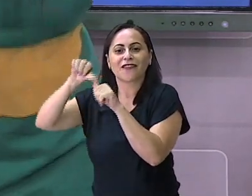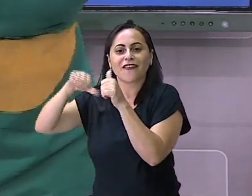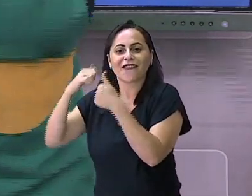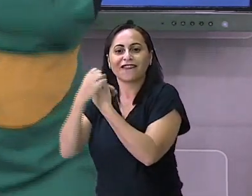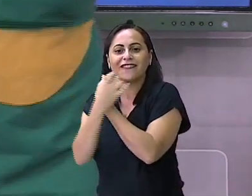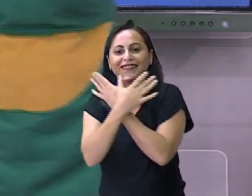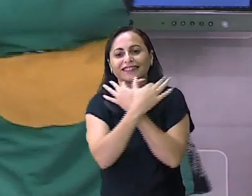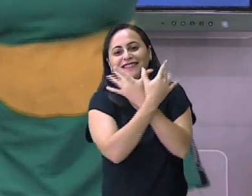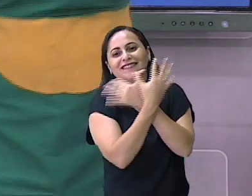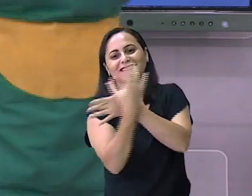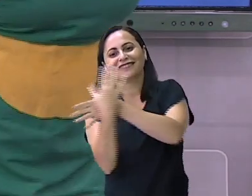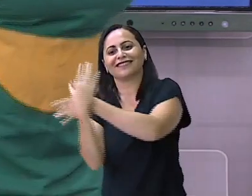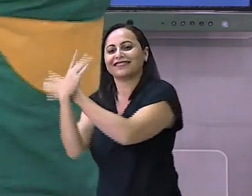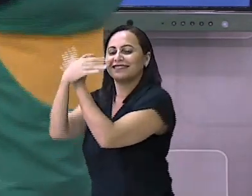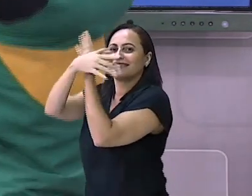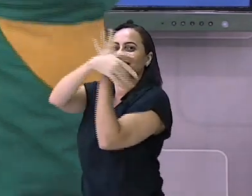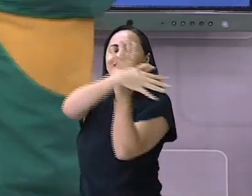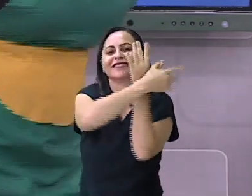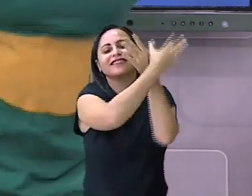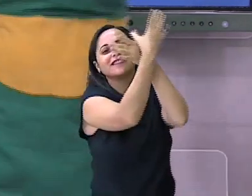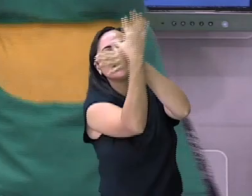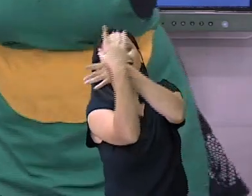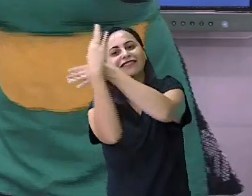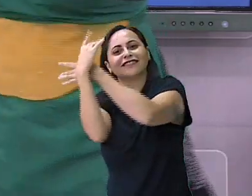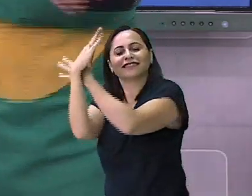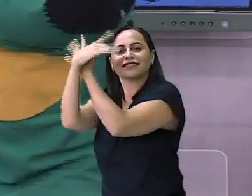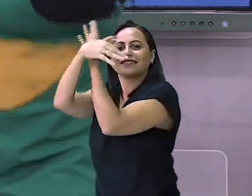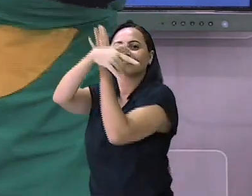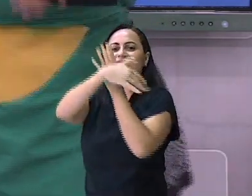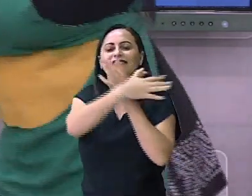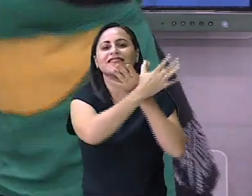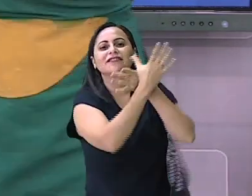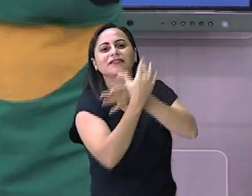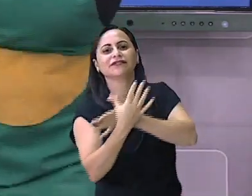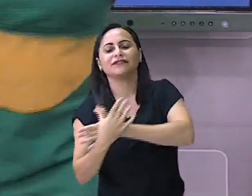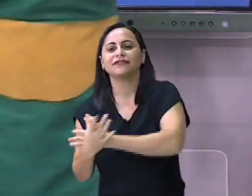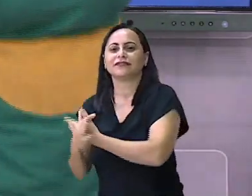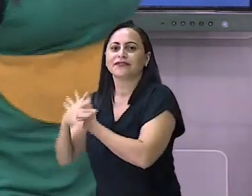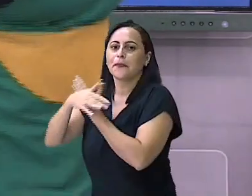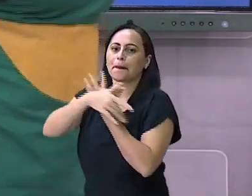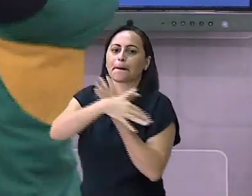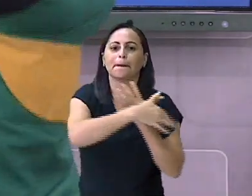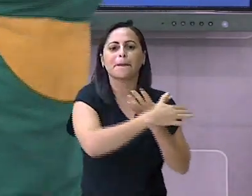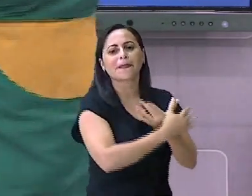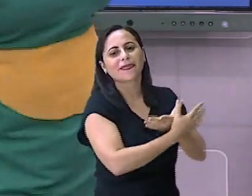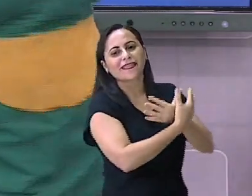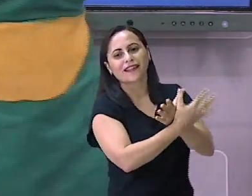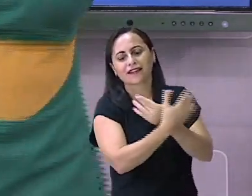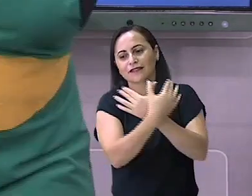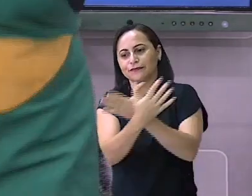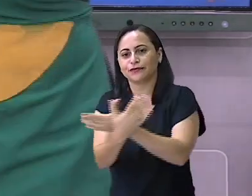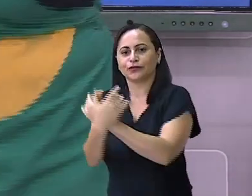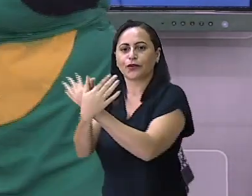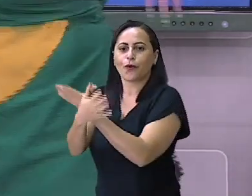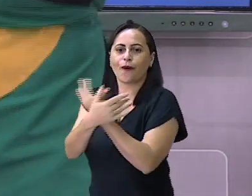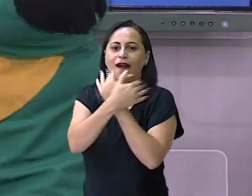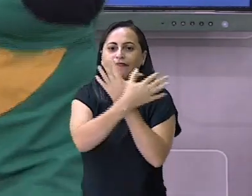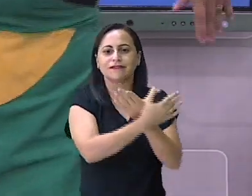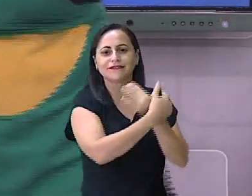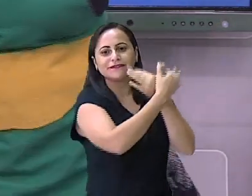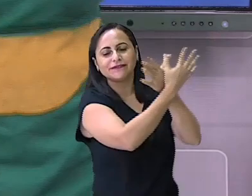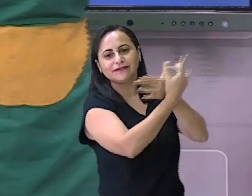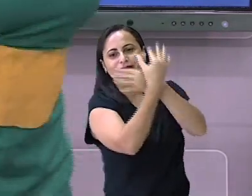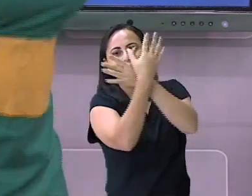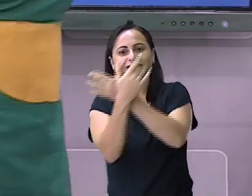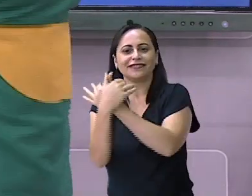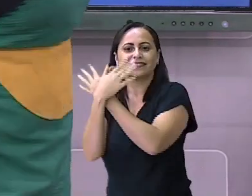virou uma borboleta. Voa, voa, voa, voa borboleta. Voa, voa, voa,